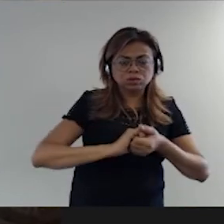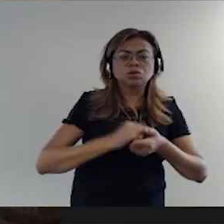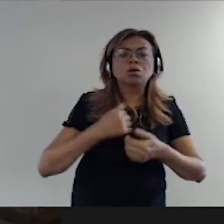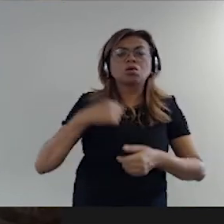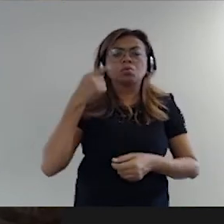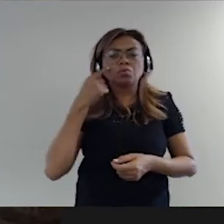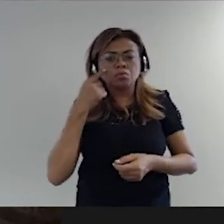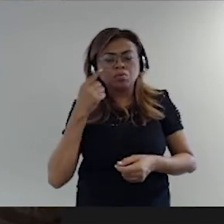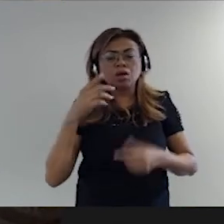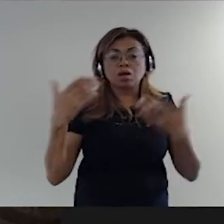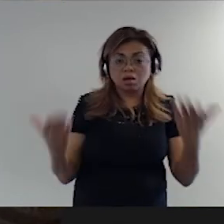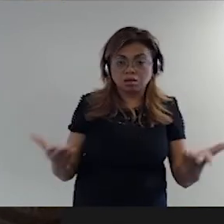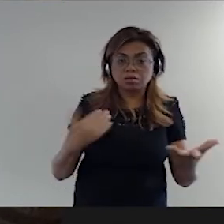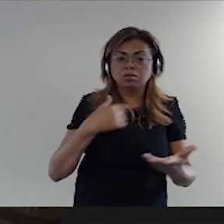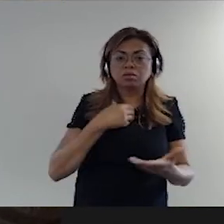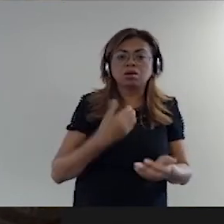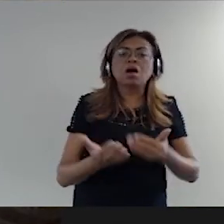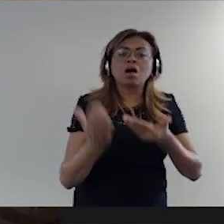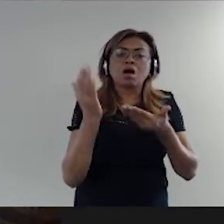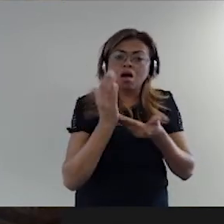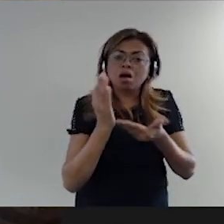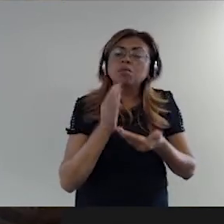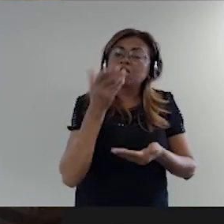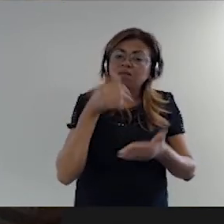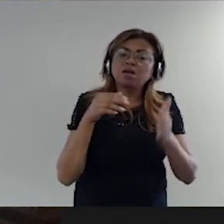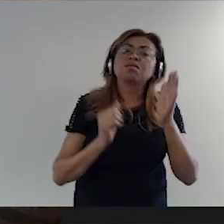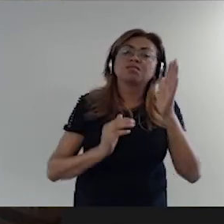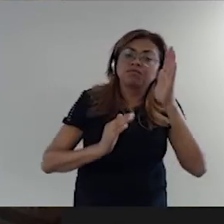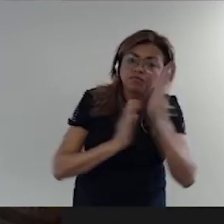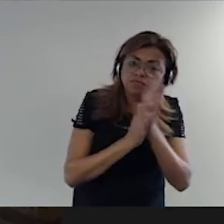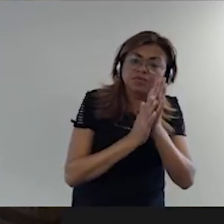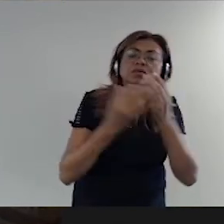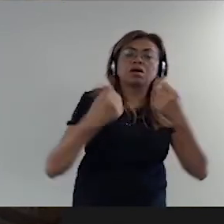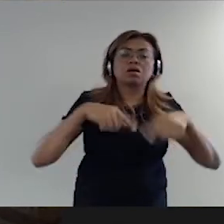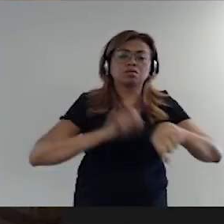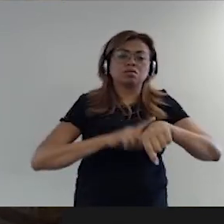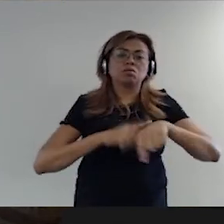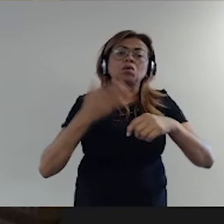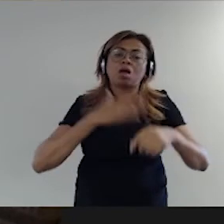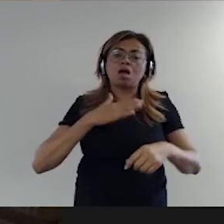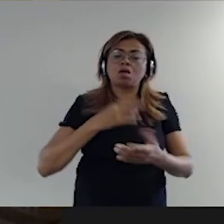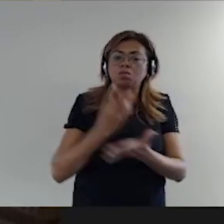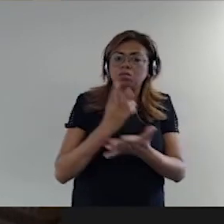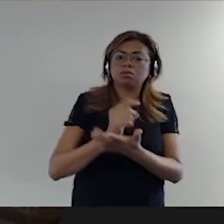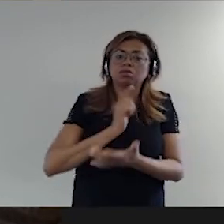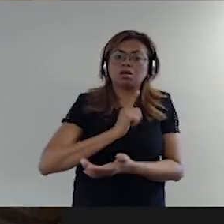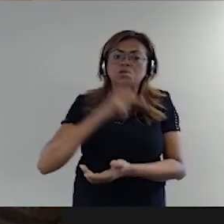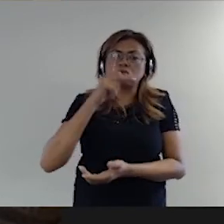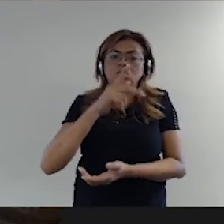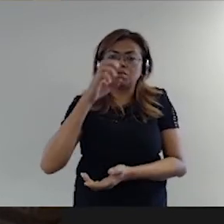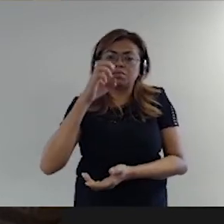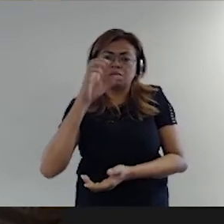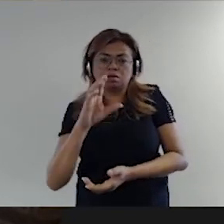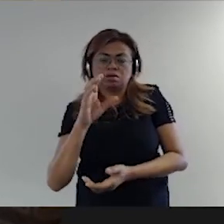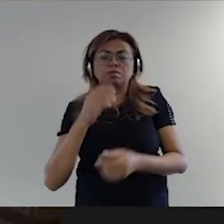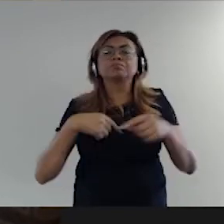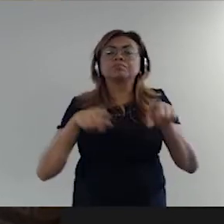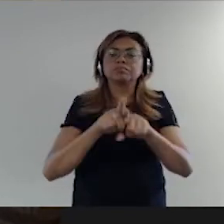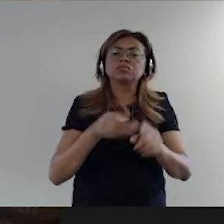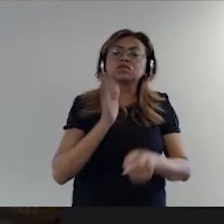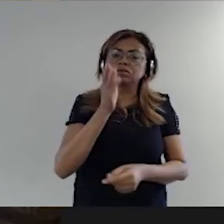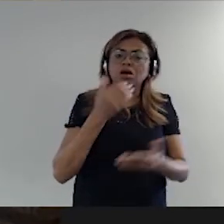enfrentar isso com uma nova proposta de reforma sindical. Eu mesmo tenho uma PEC que já foi aprovada na CCJ, que é a PEC